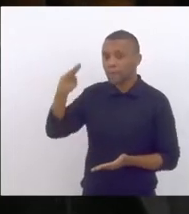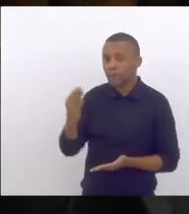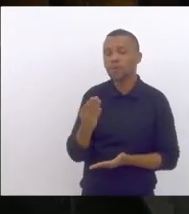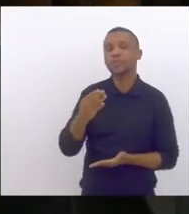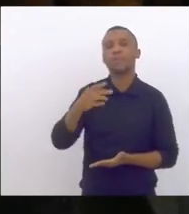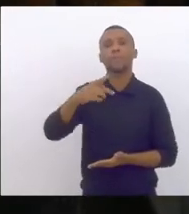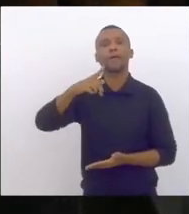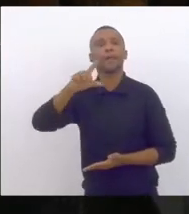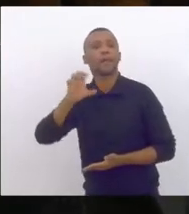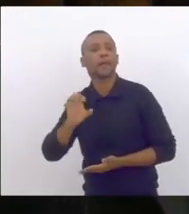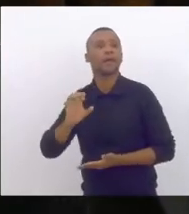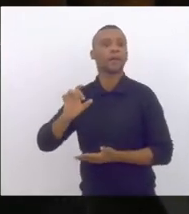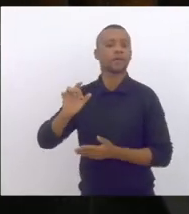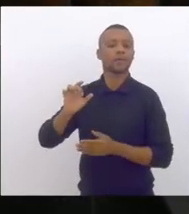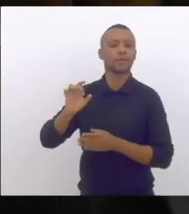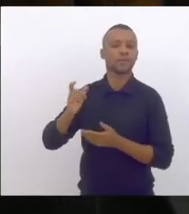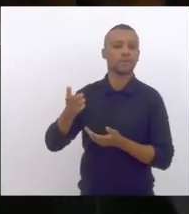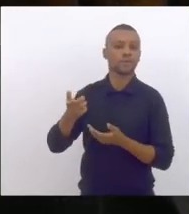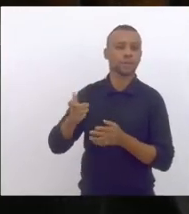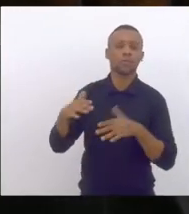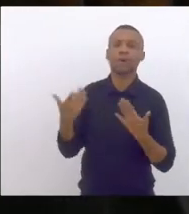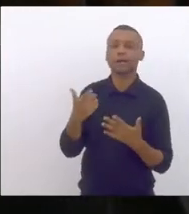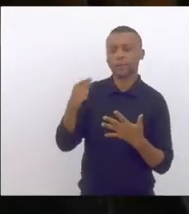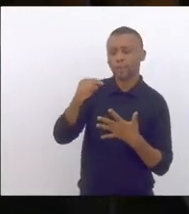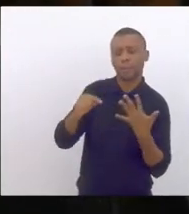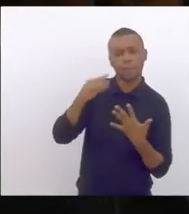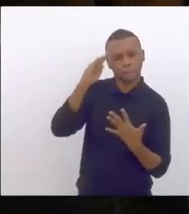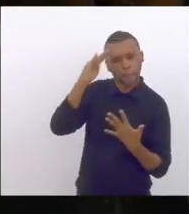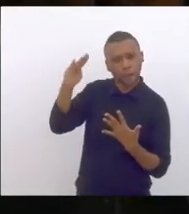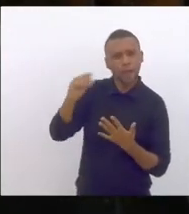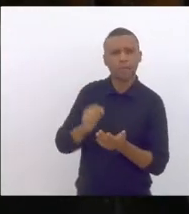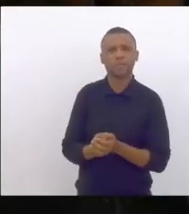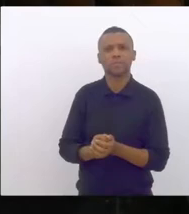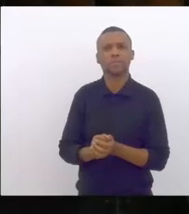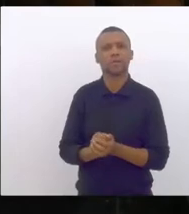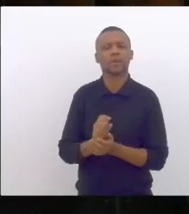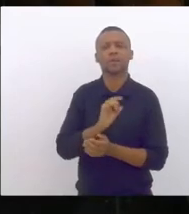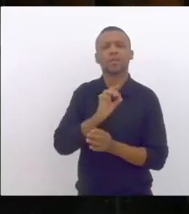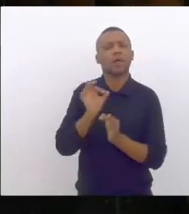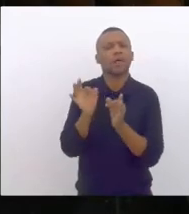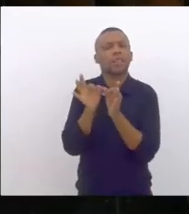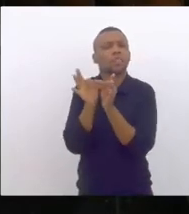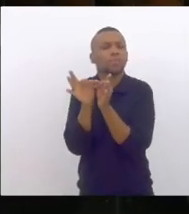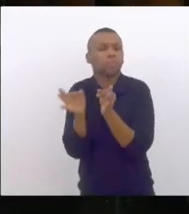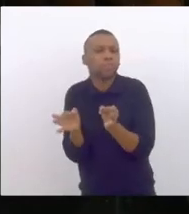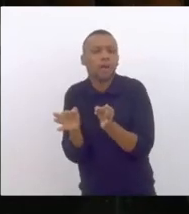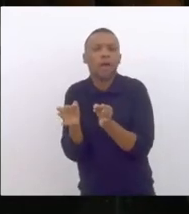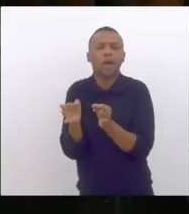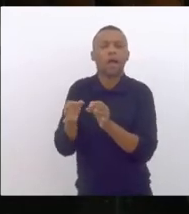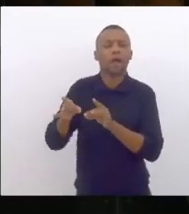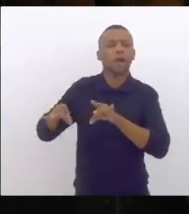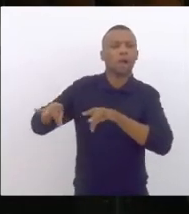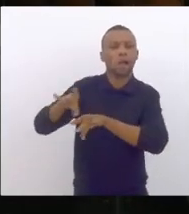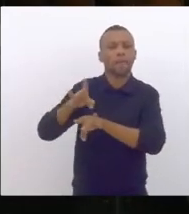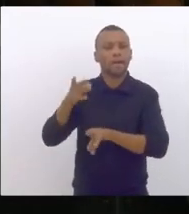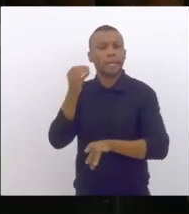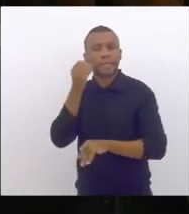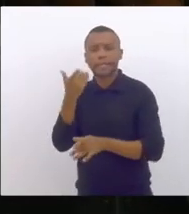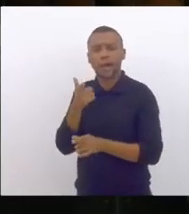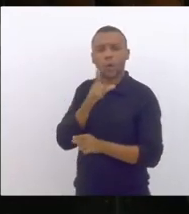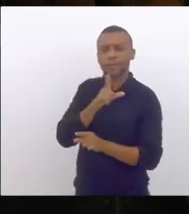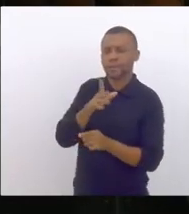Quais são as prioridades são elas simplesmente eleitorais ou são elas de fato com as necessidades do Povo